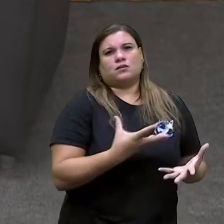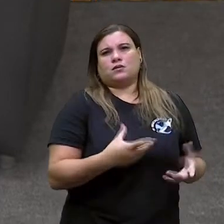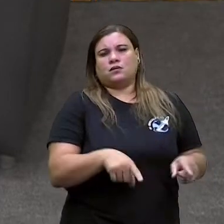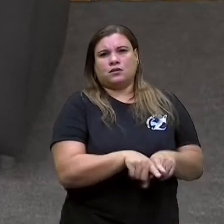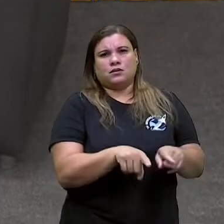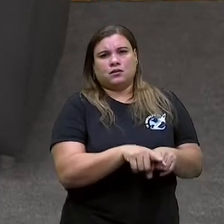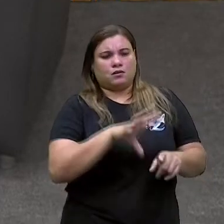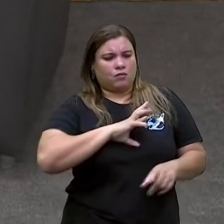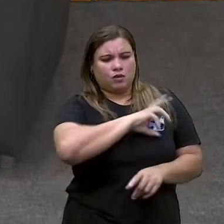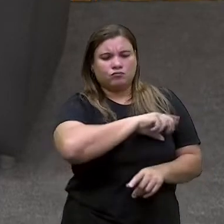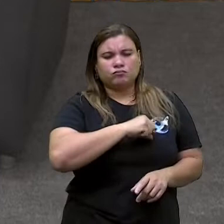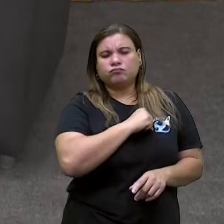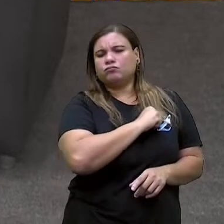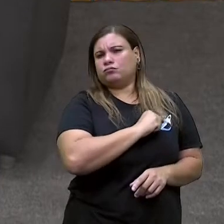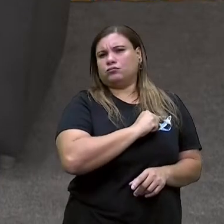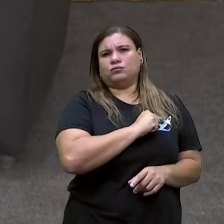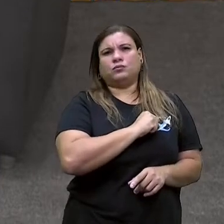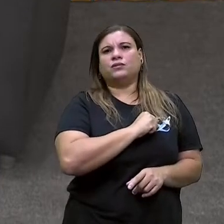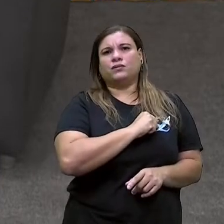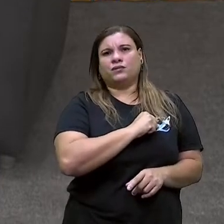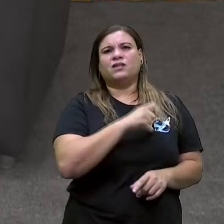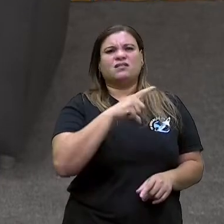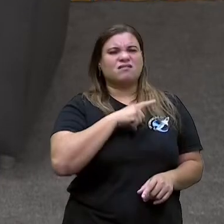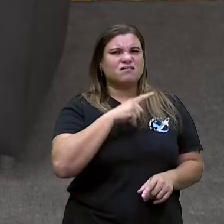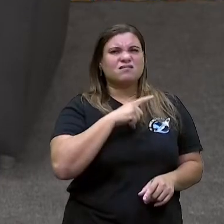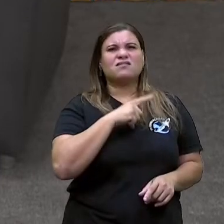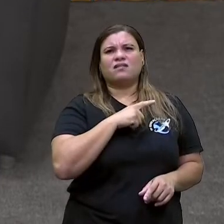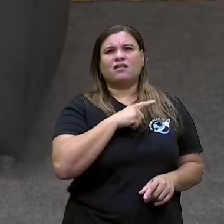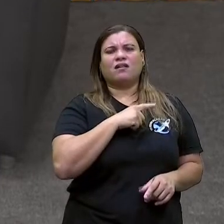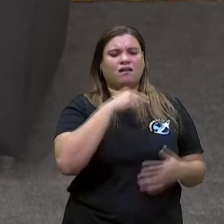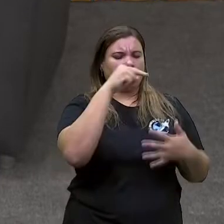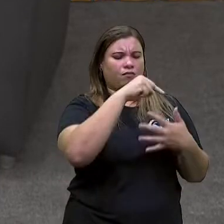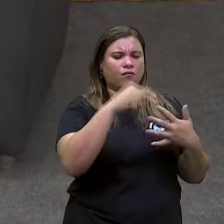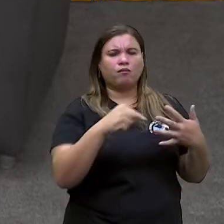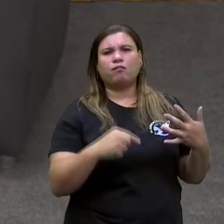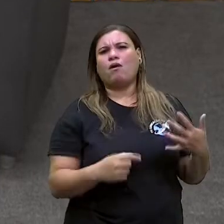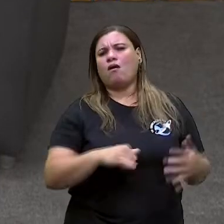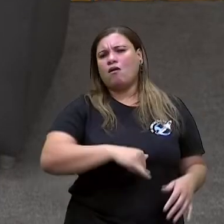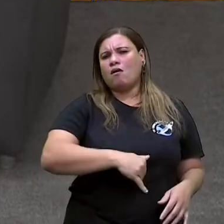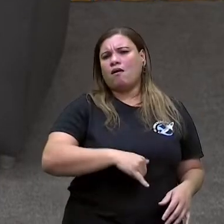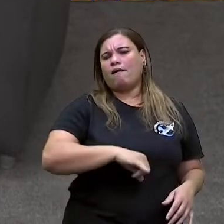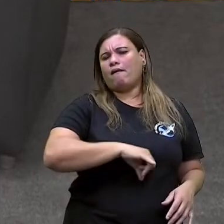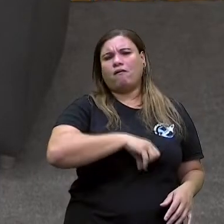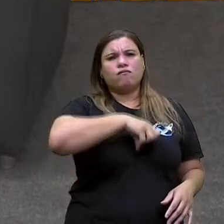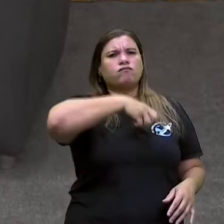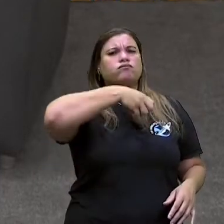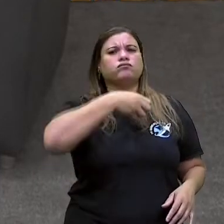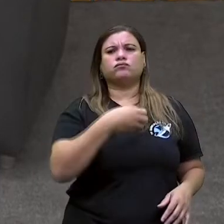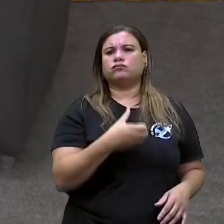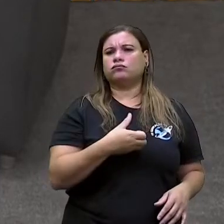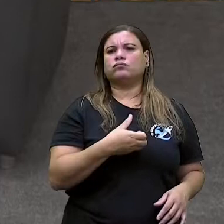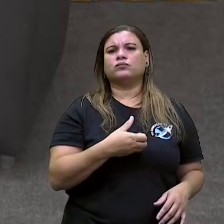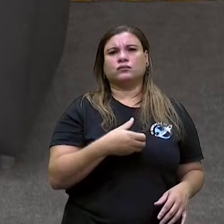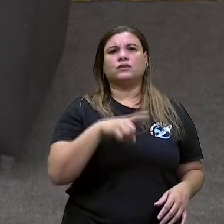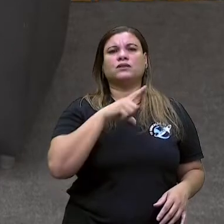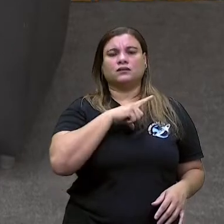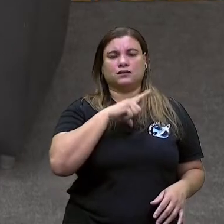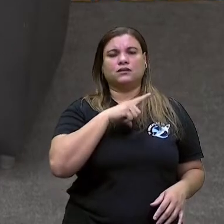gera isso, tende a gerar essa questão. E se você conseguir todo dia ficar meia hora sem estresse